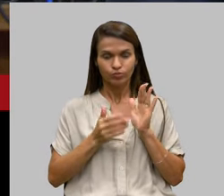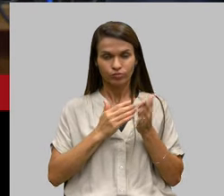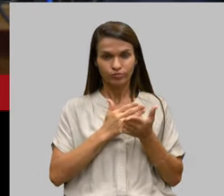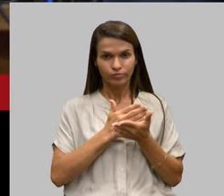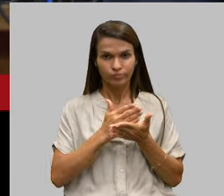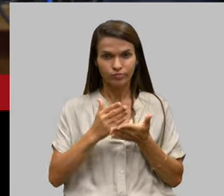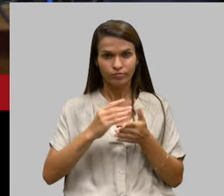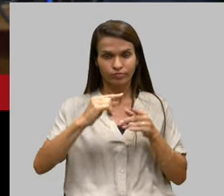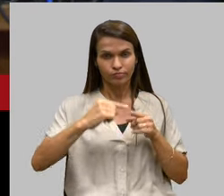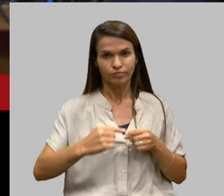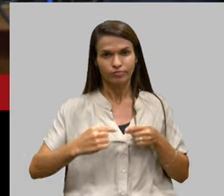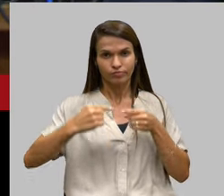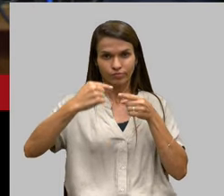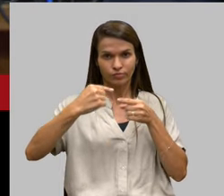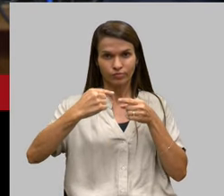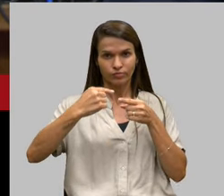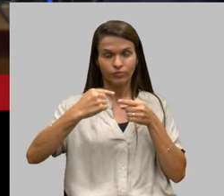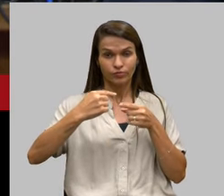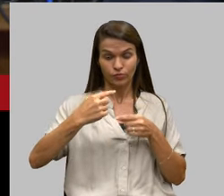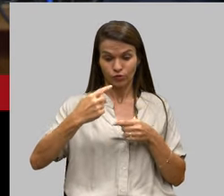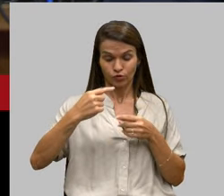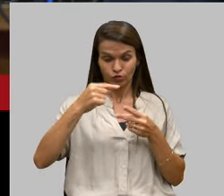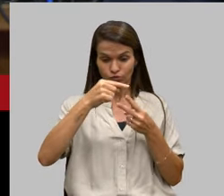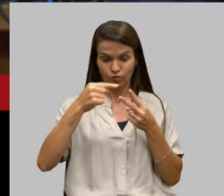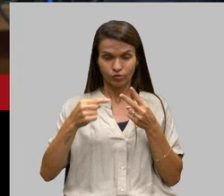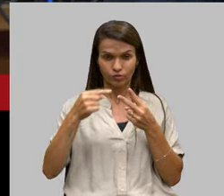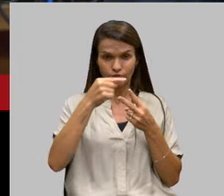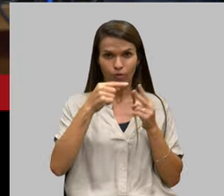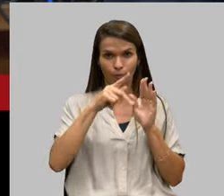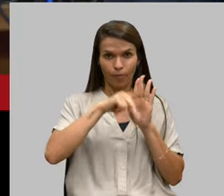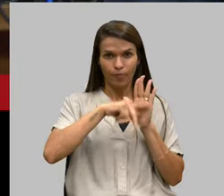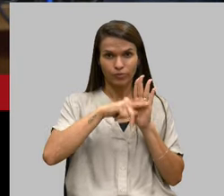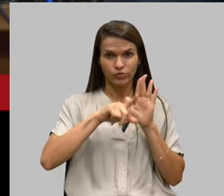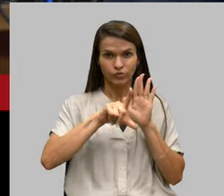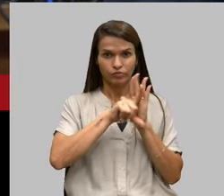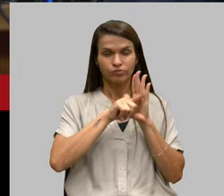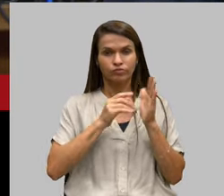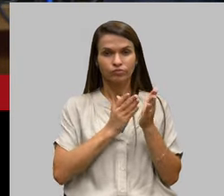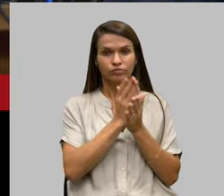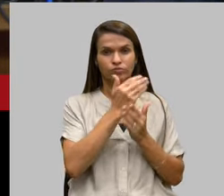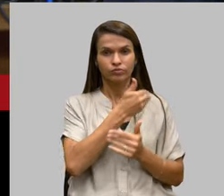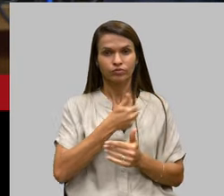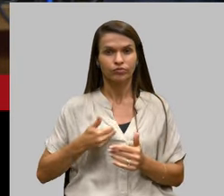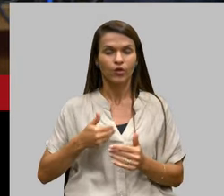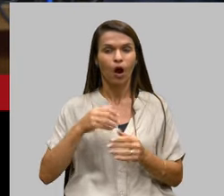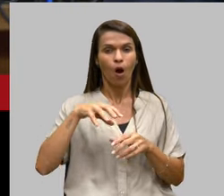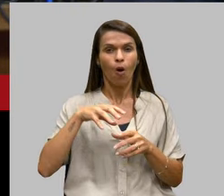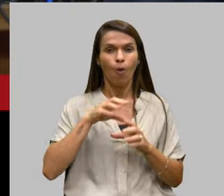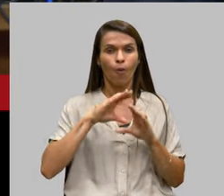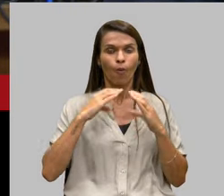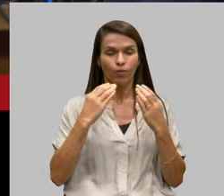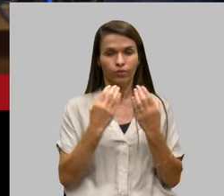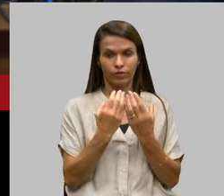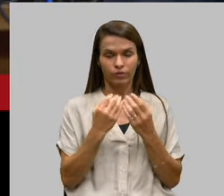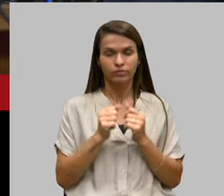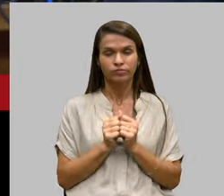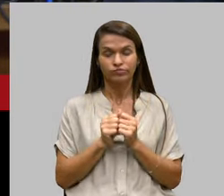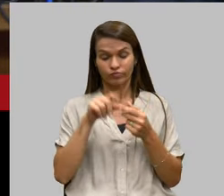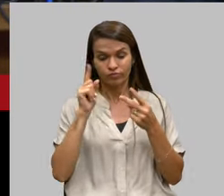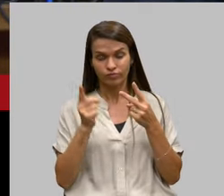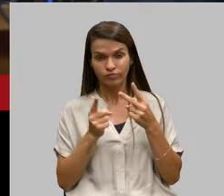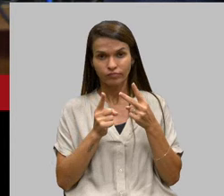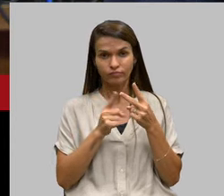enfrentado por duas de duas formas né por meio de um projeto de lei encaminhado pelo governo anterior ao congresso e o e por